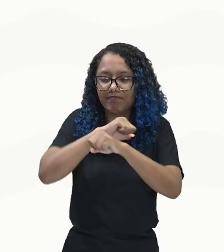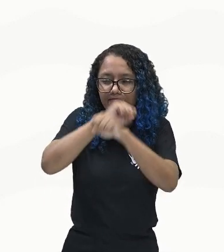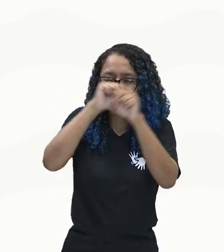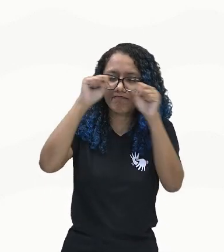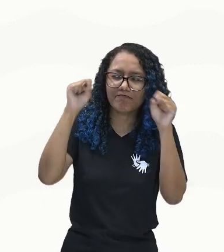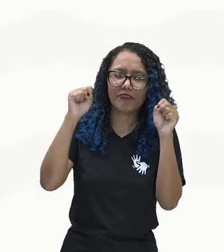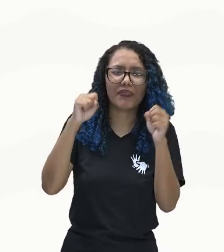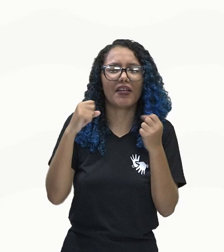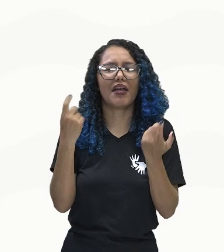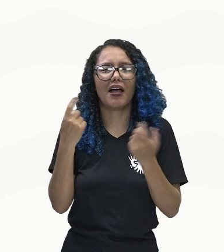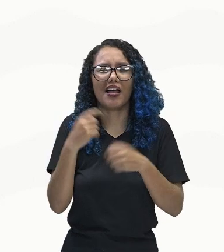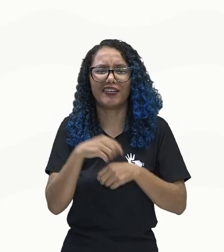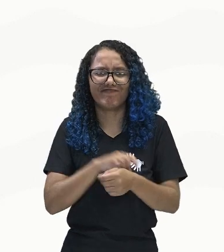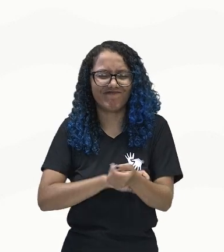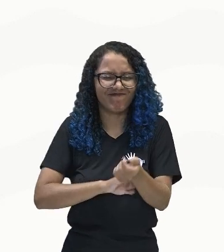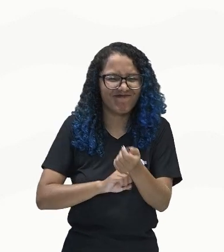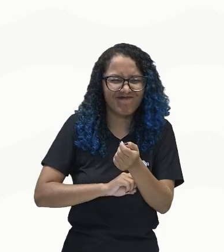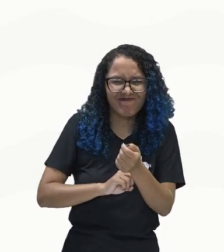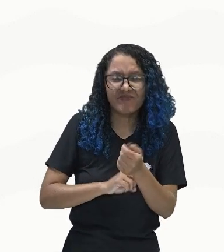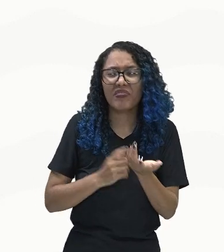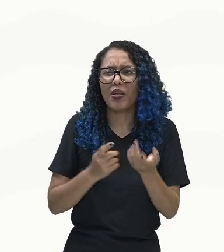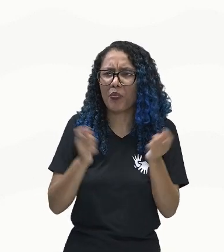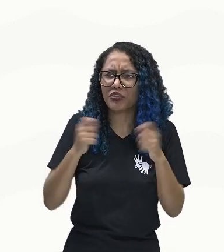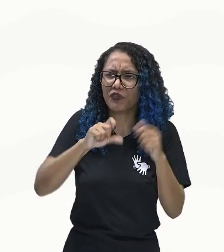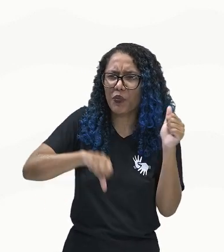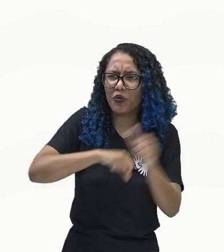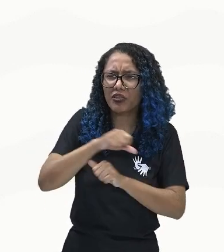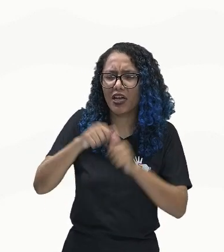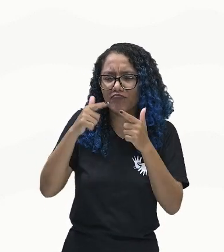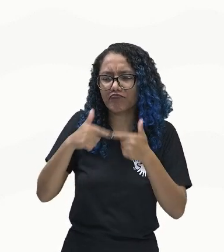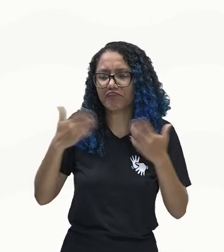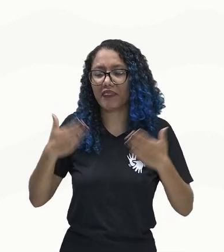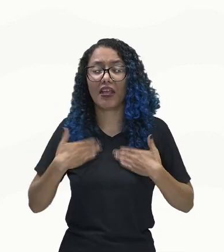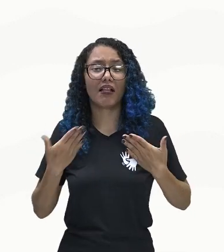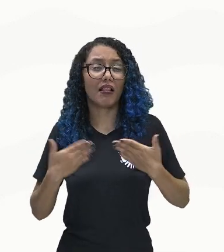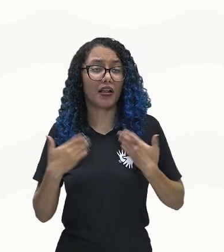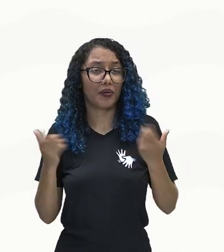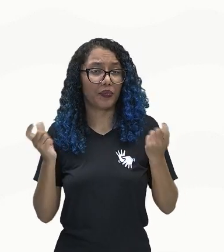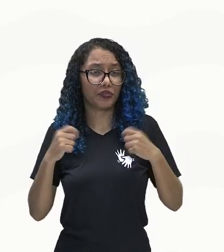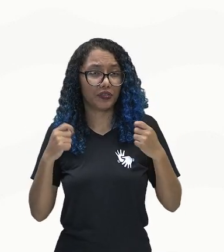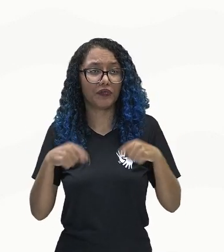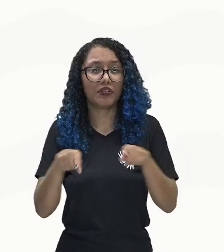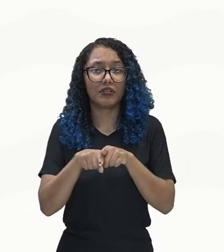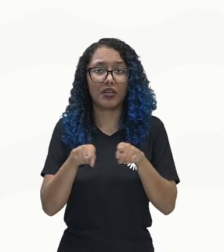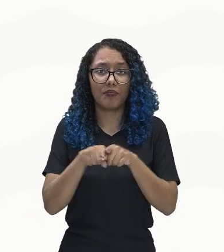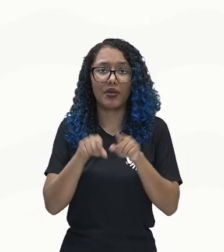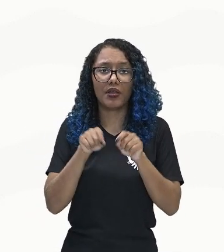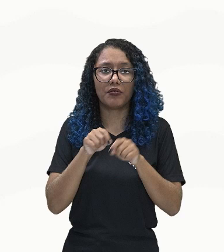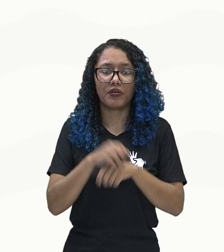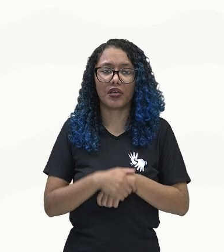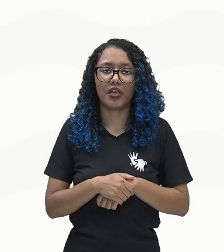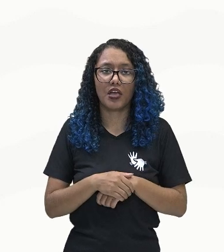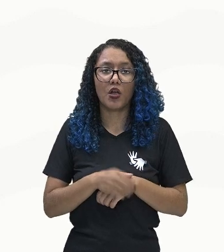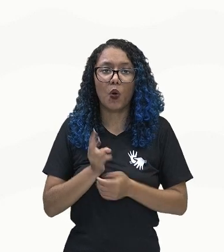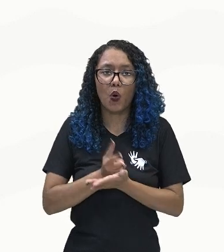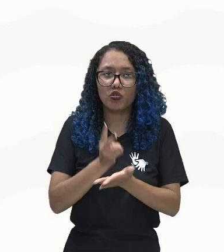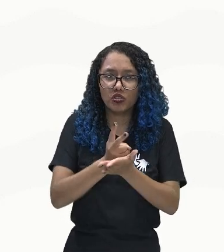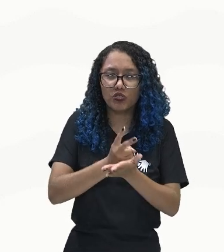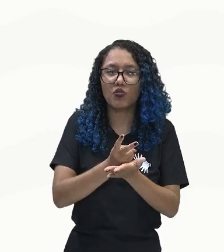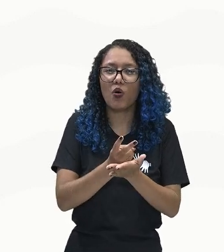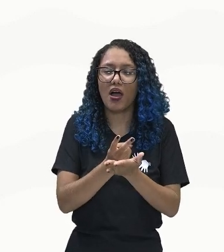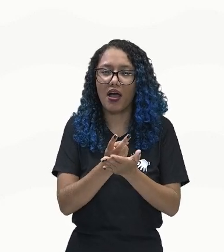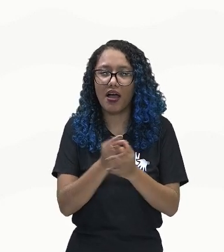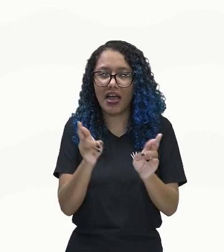né, manejar, elevar esse meu humor? Não permanecer em situações de abuso, isso aqui é extremamente importante.